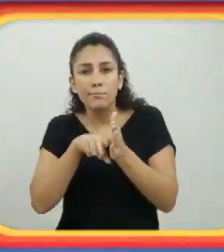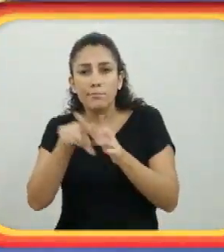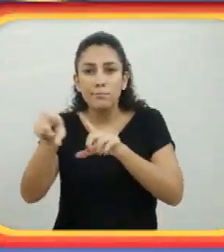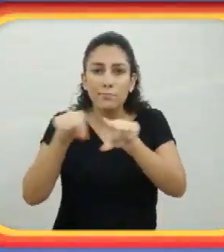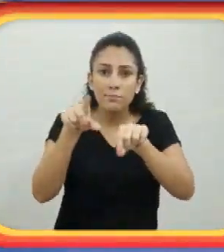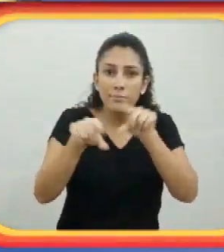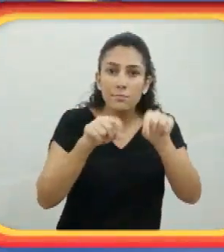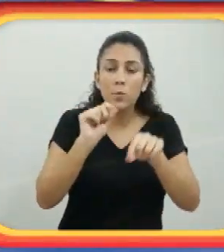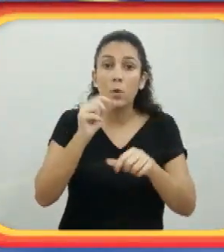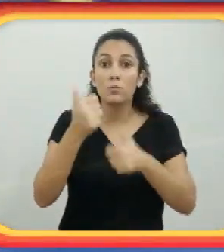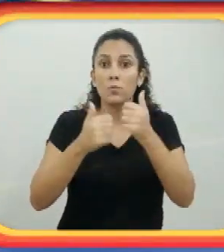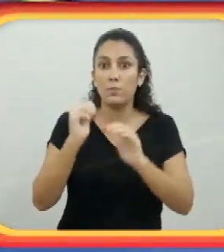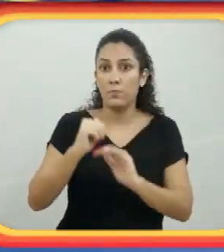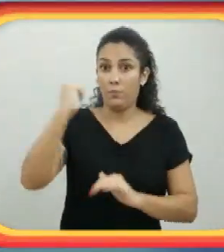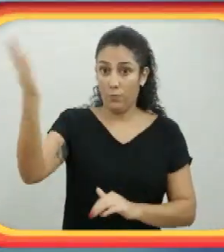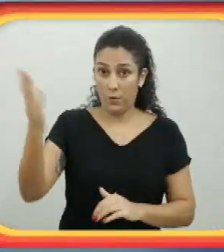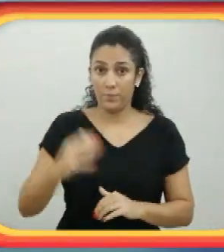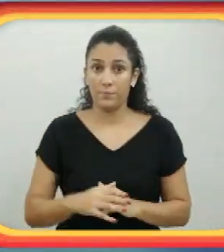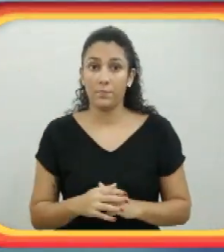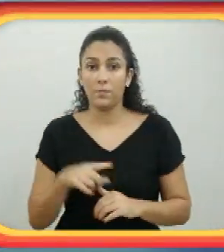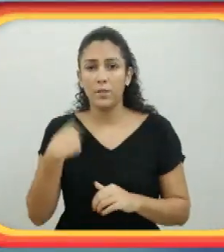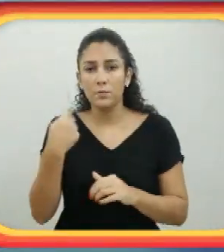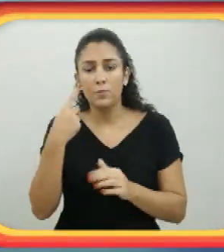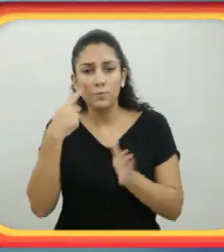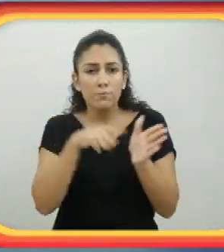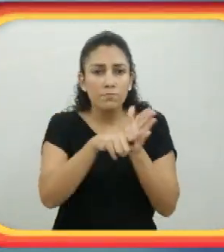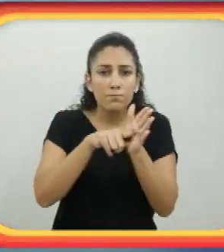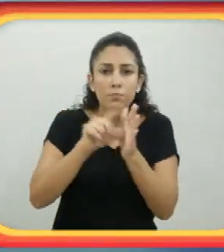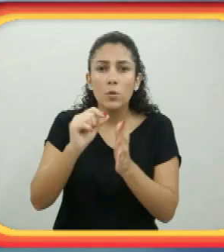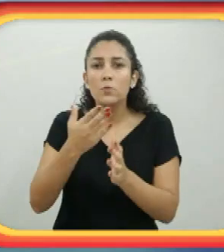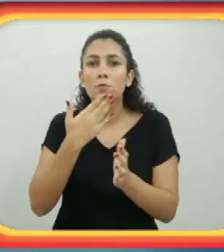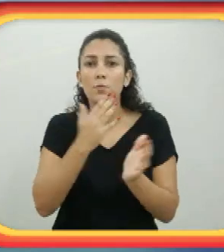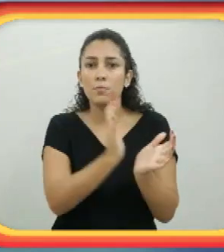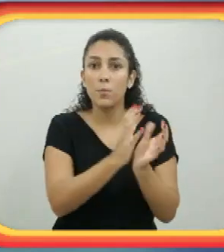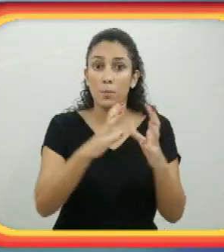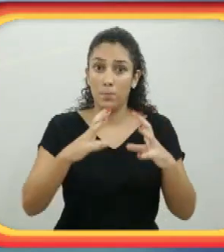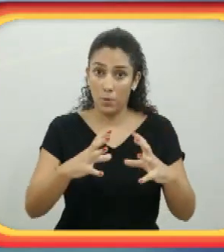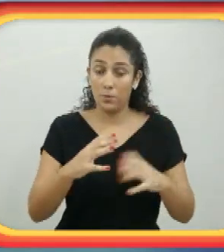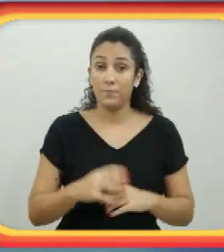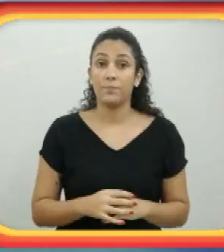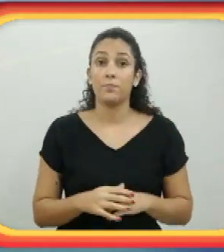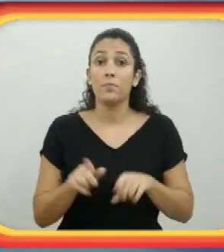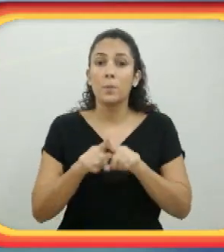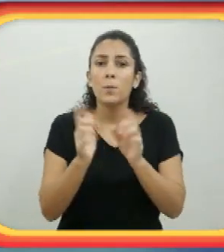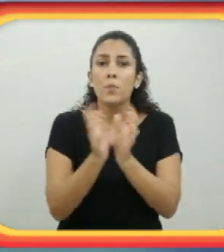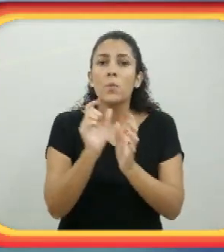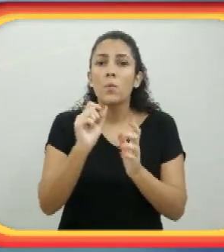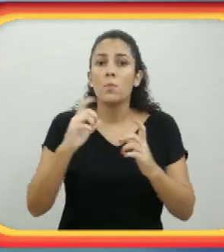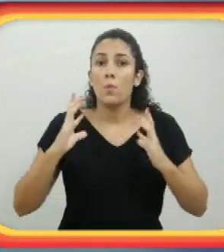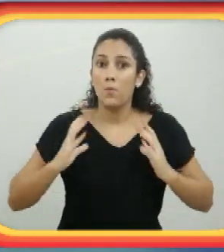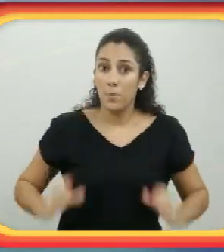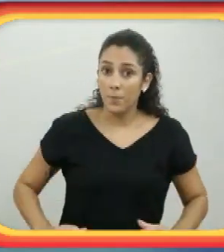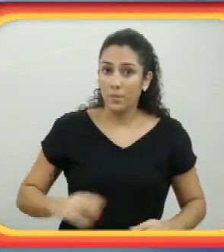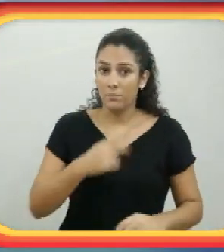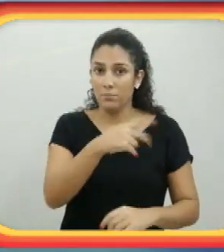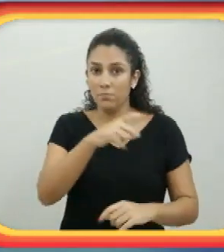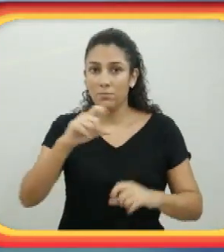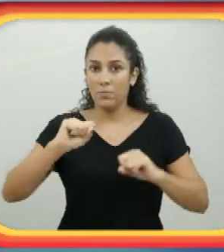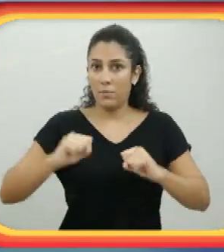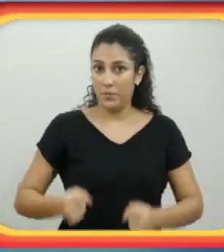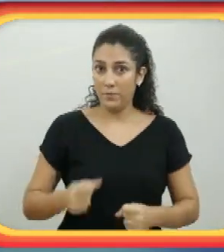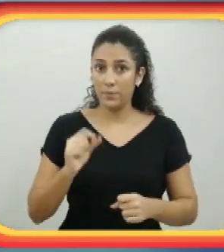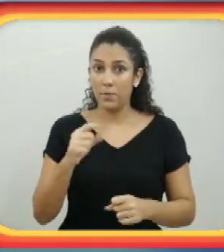analisando as seleções que estão jogando lá fora, a gente vai analisando o tipo de bola, como a equipe se comporta defensivamente, e aí nós